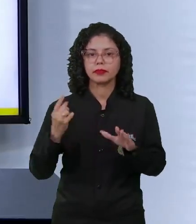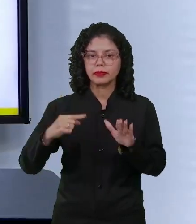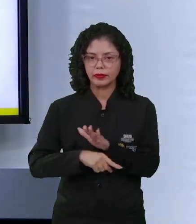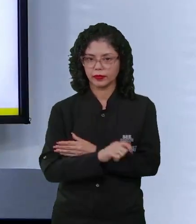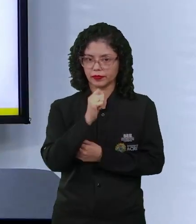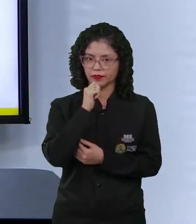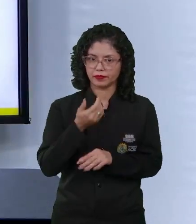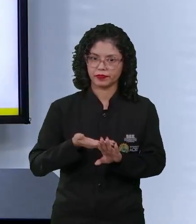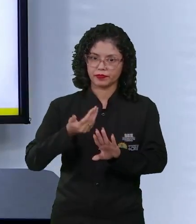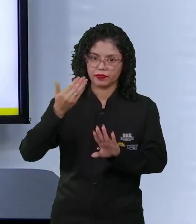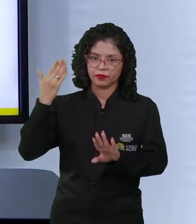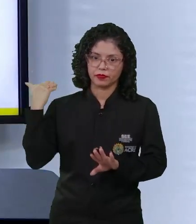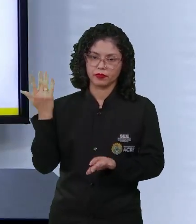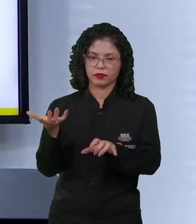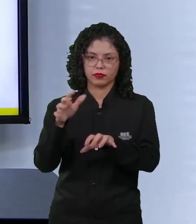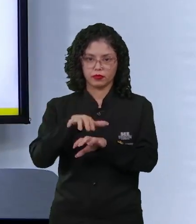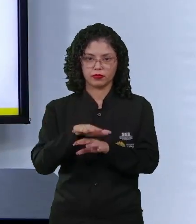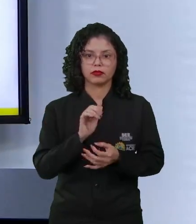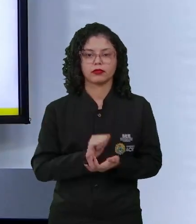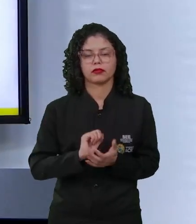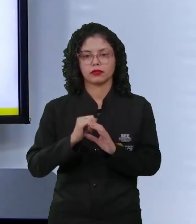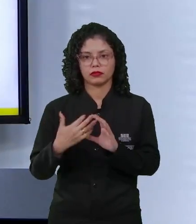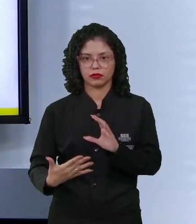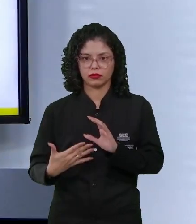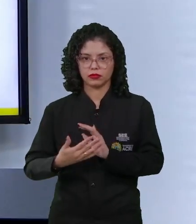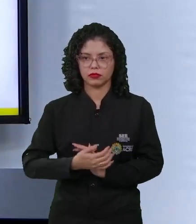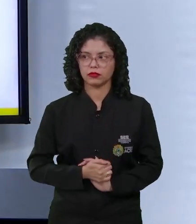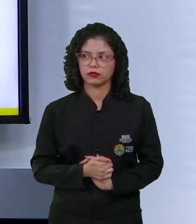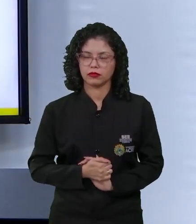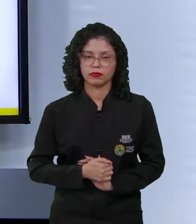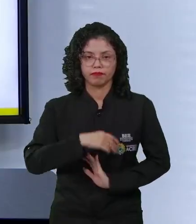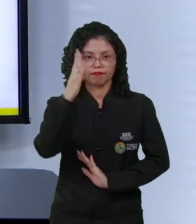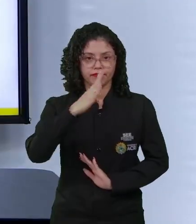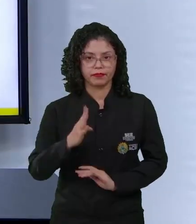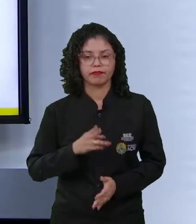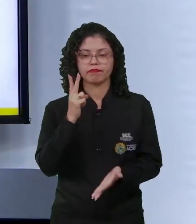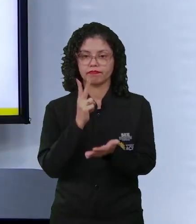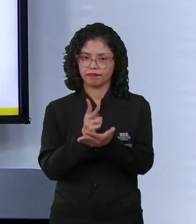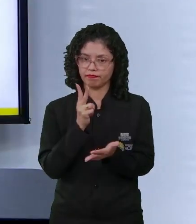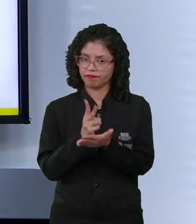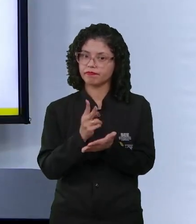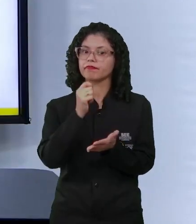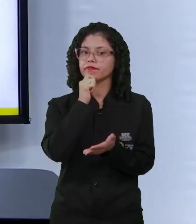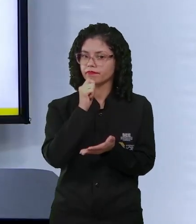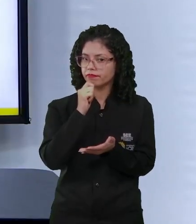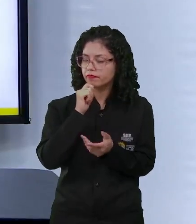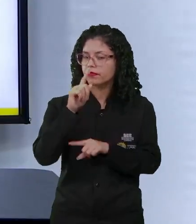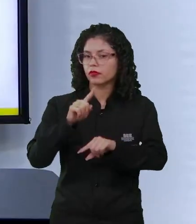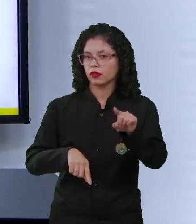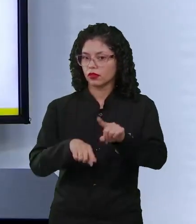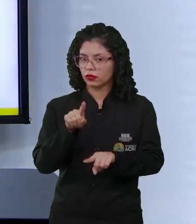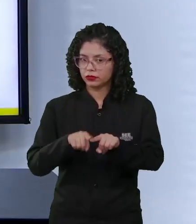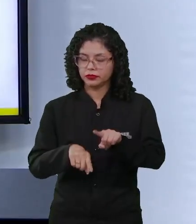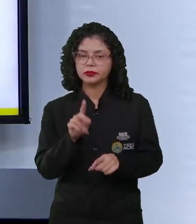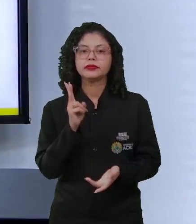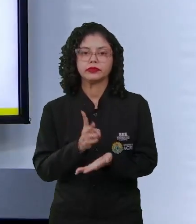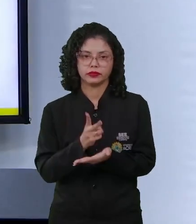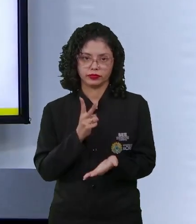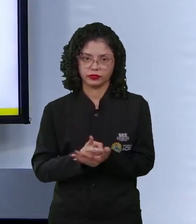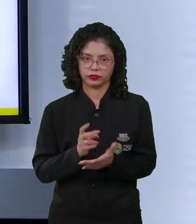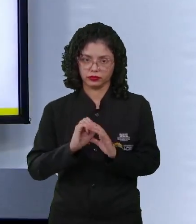enraizado desde o período colonial essa característica. O Brasil sempre se materializou, sempre